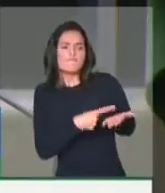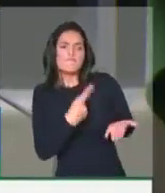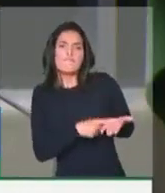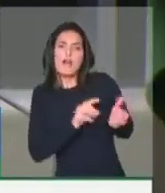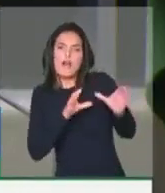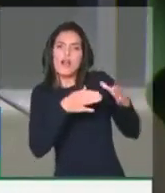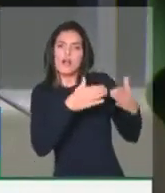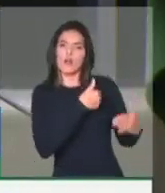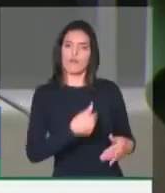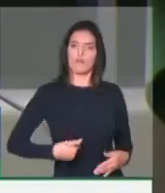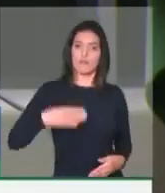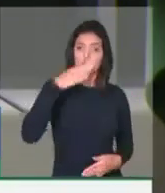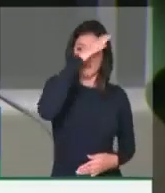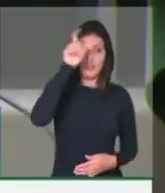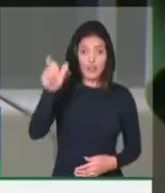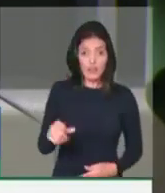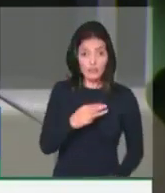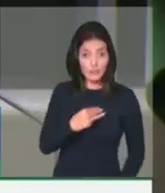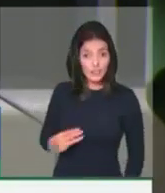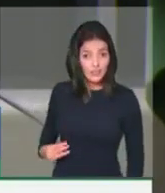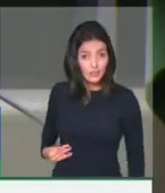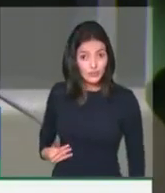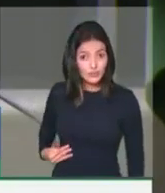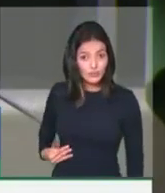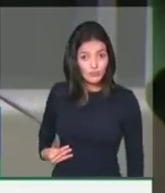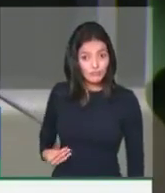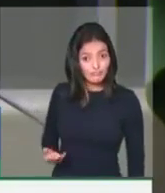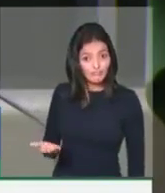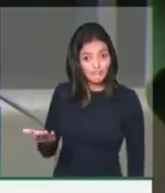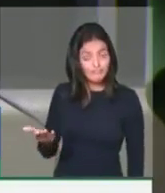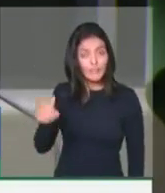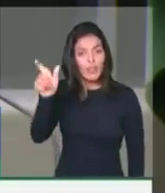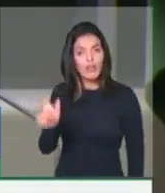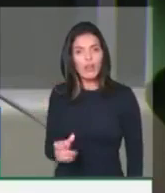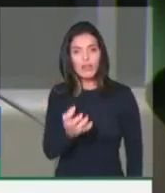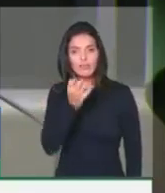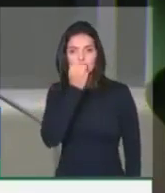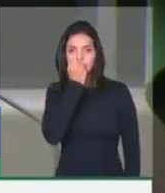ministro chefiado pelo governo Bolsonaro, que silencia